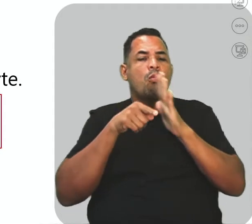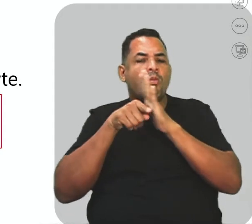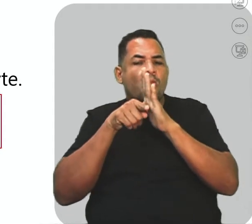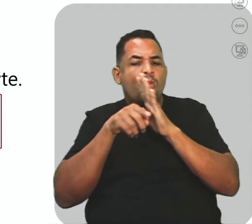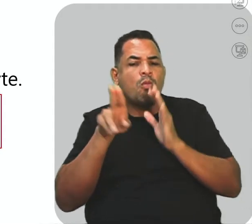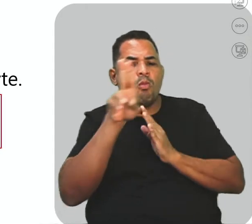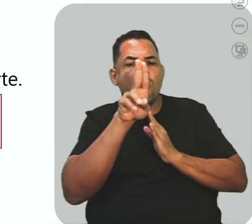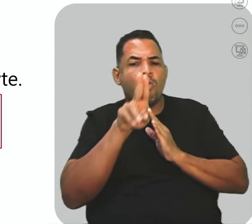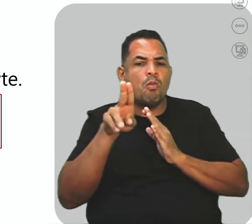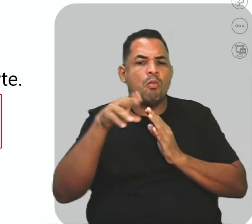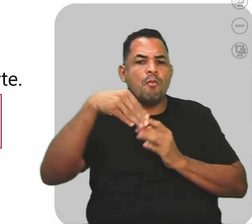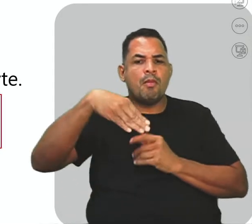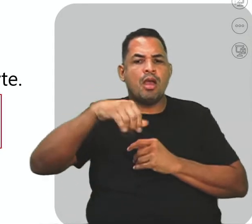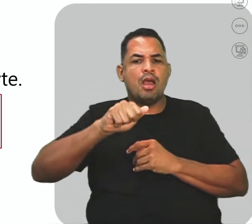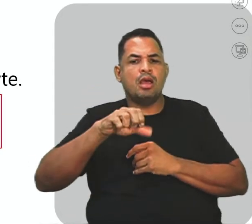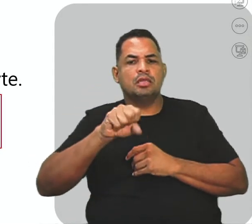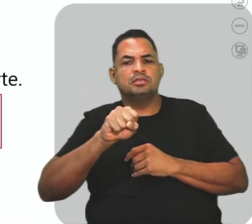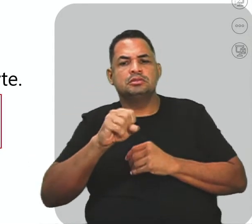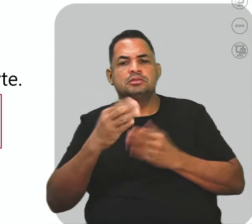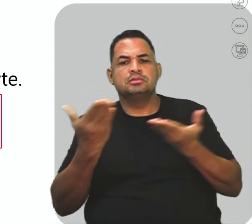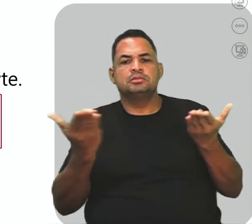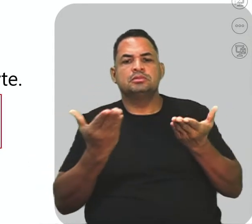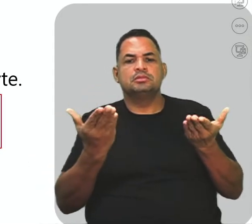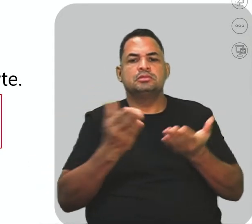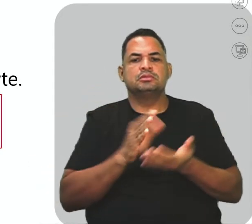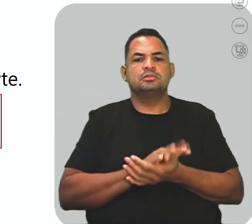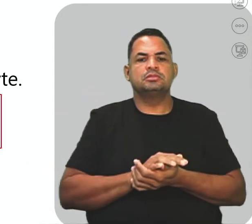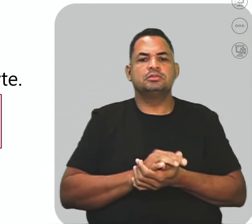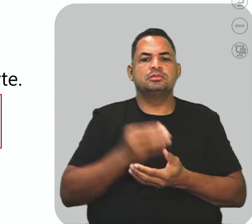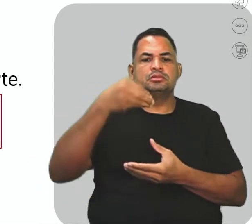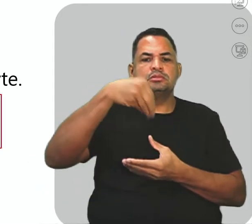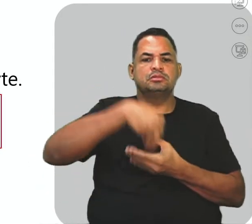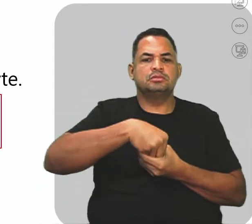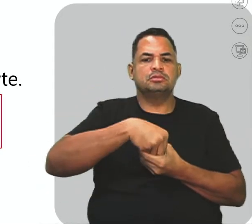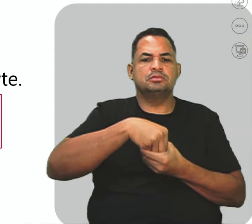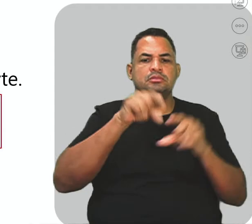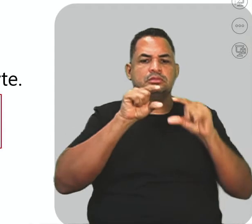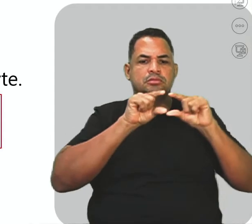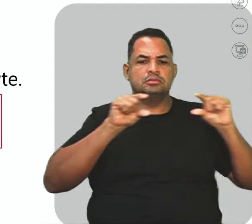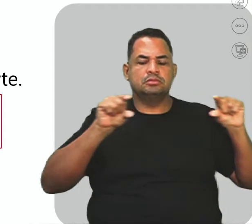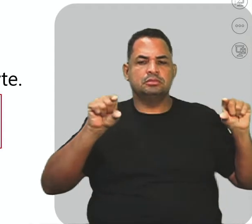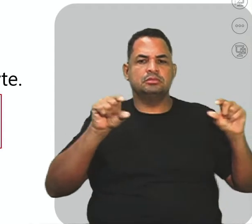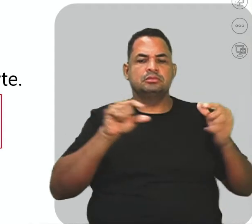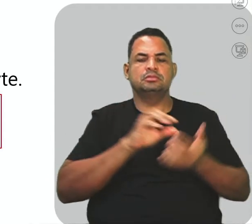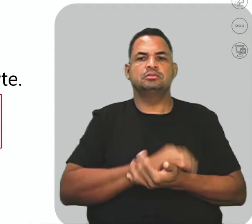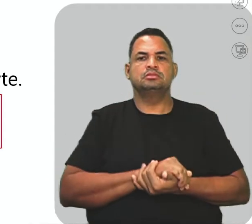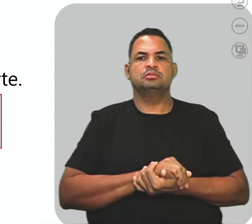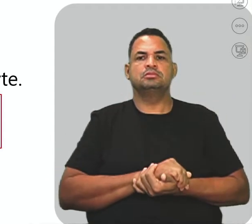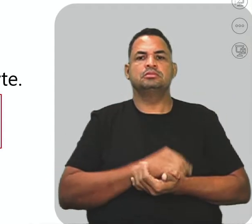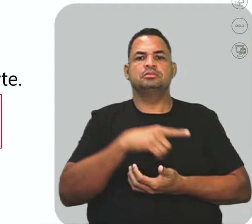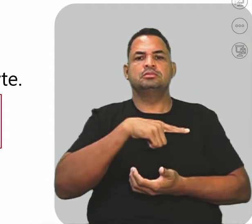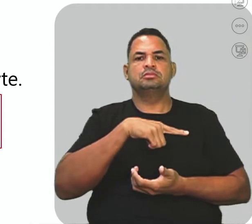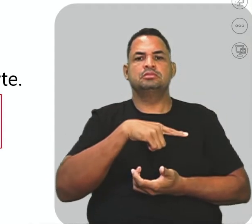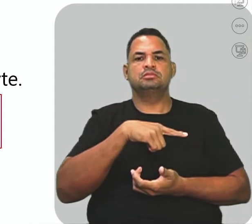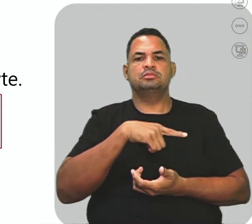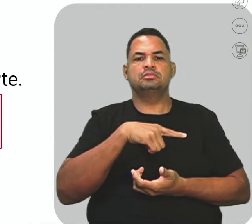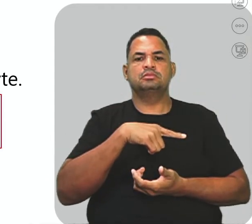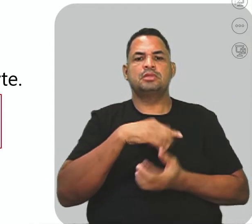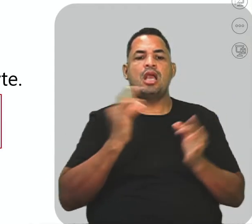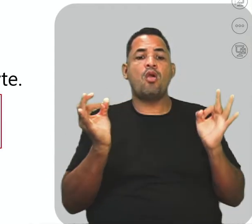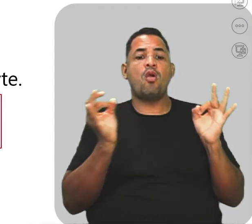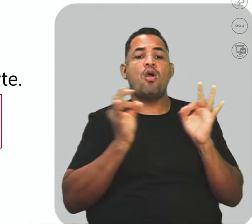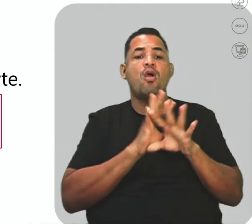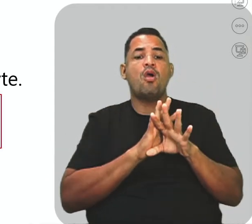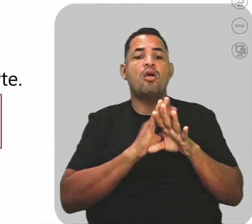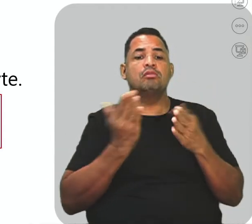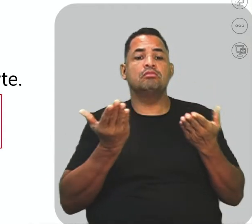utilizado esse conectivo mais, essa conjunção mais aí dentro dessa oração. E aí você tinha que chegar à conclusão de